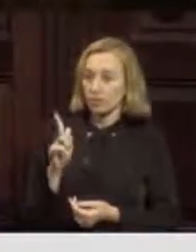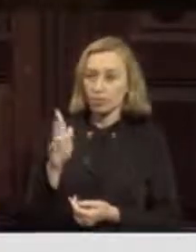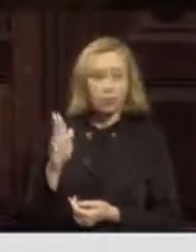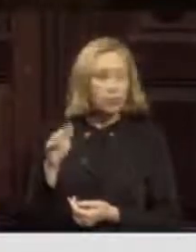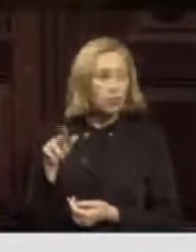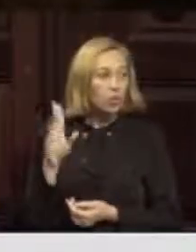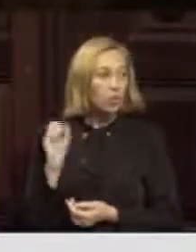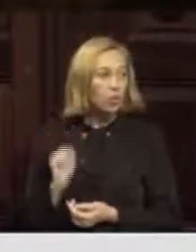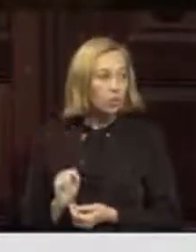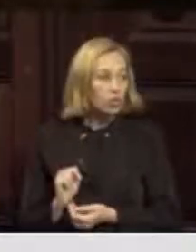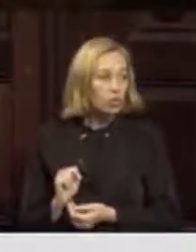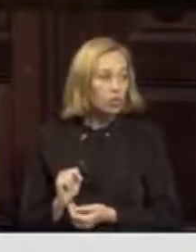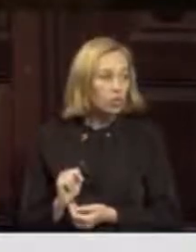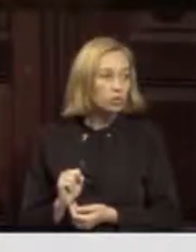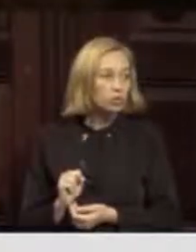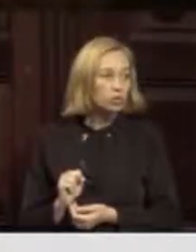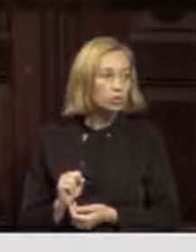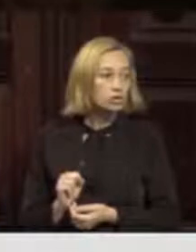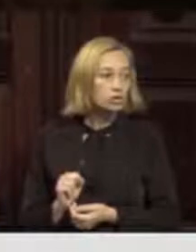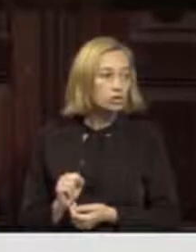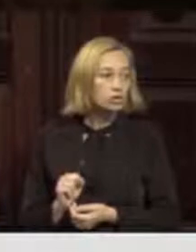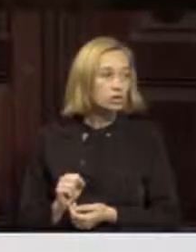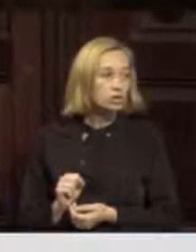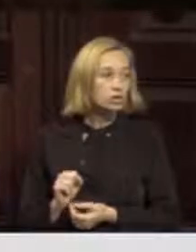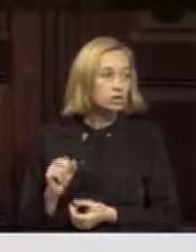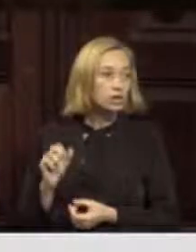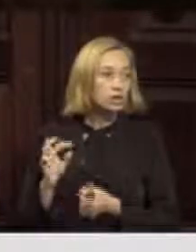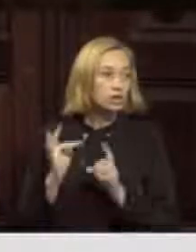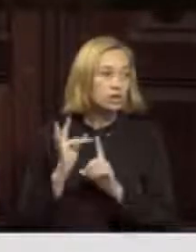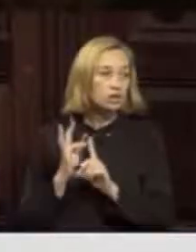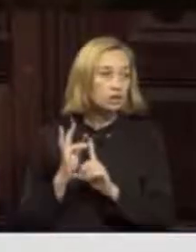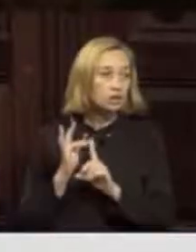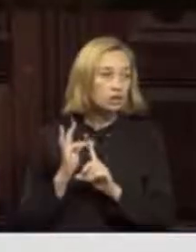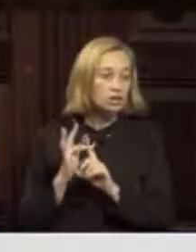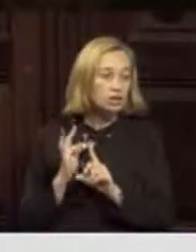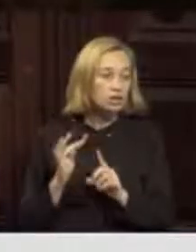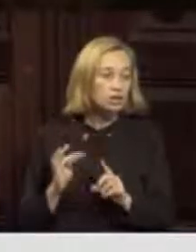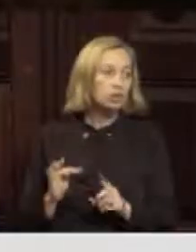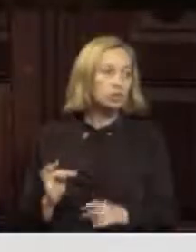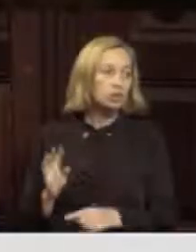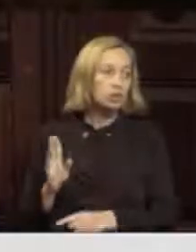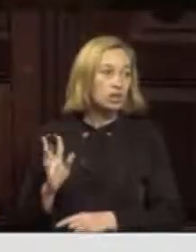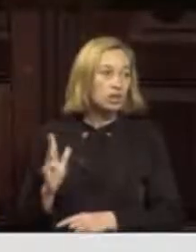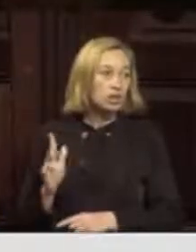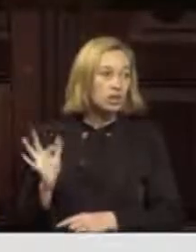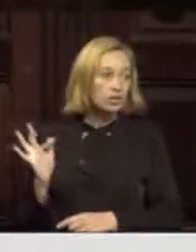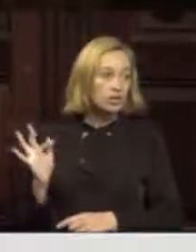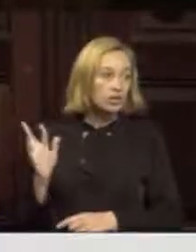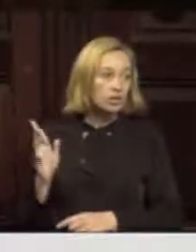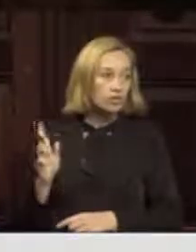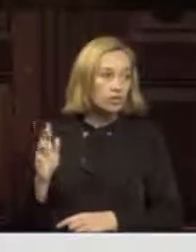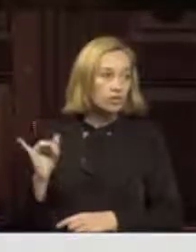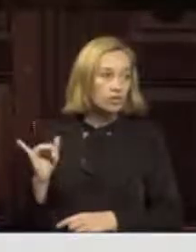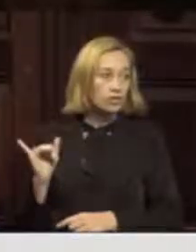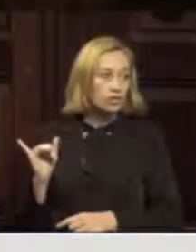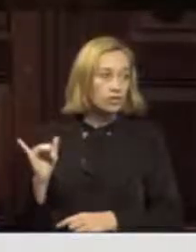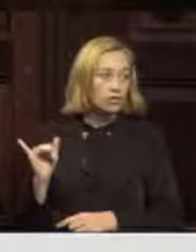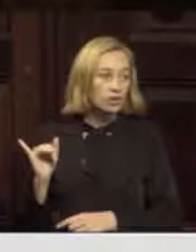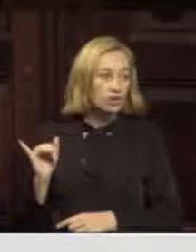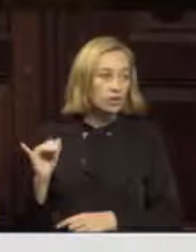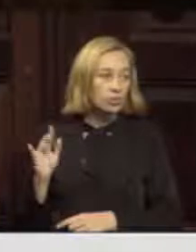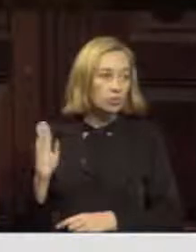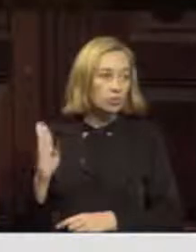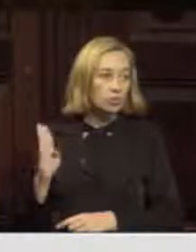daquele corredor entre Teresópolis e Friburgo, que é seguramente pulmão da produção hortifruti granjeira do estado do Rio de